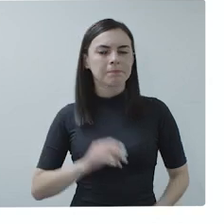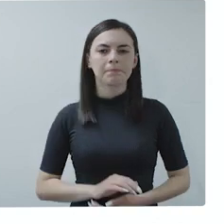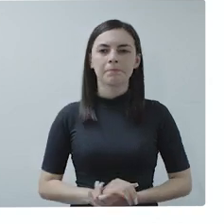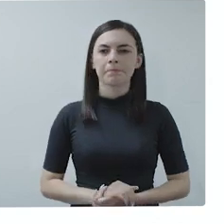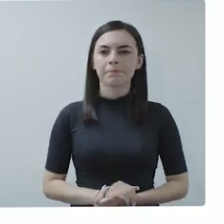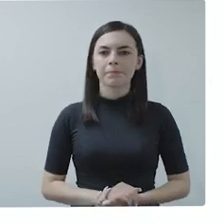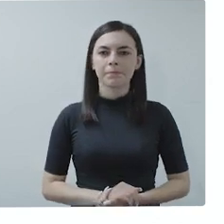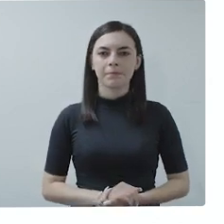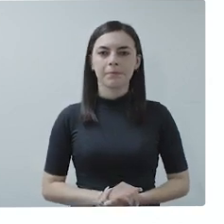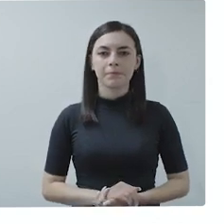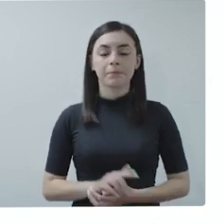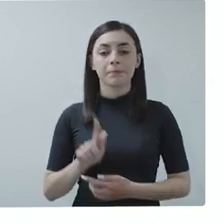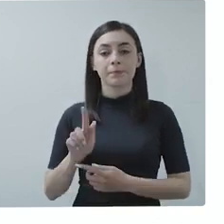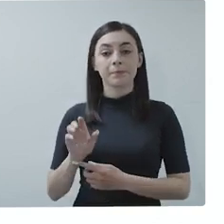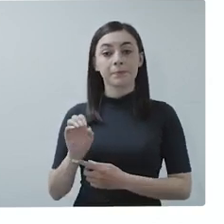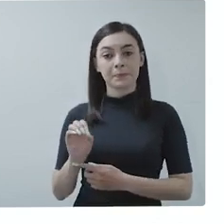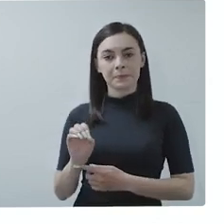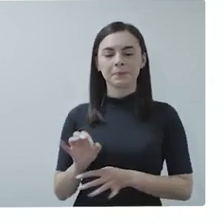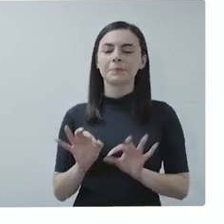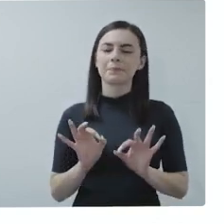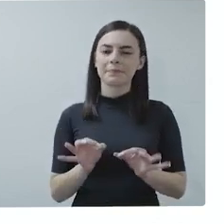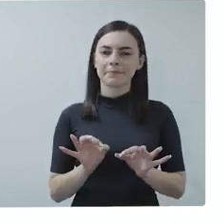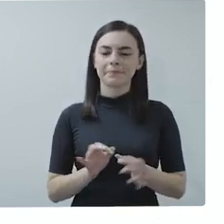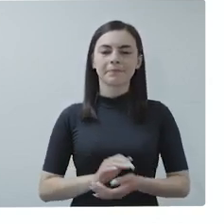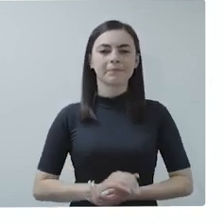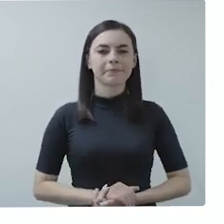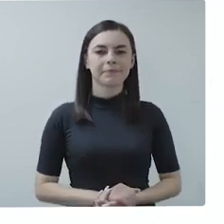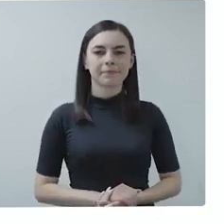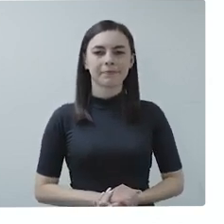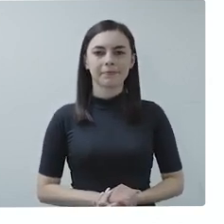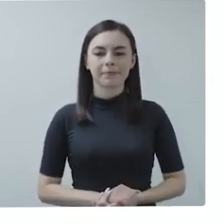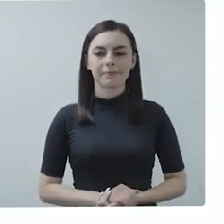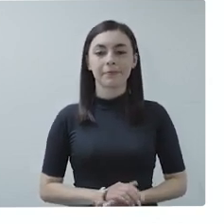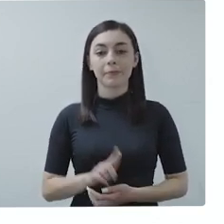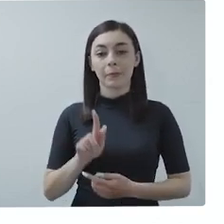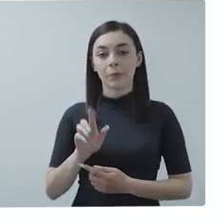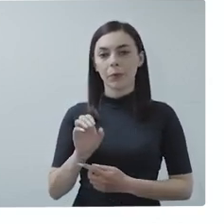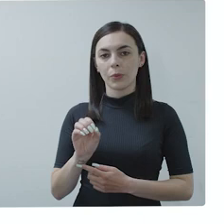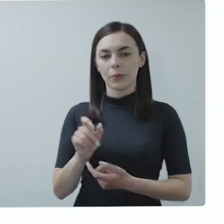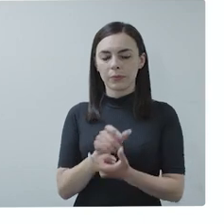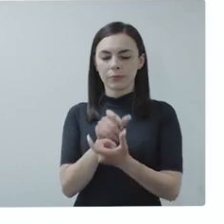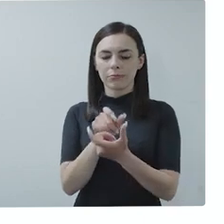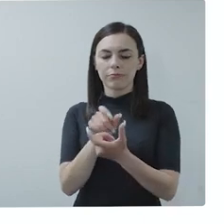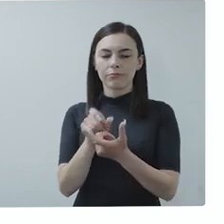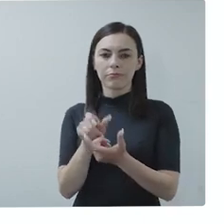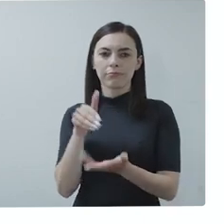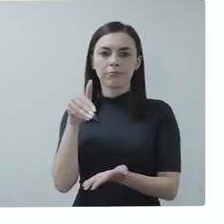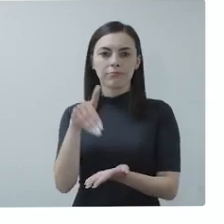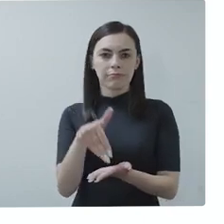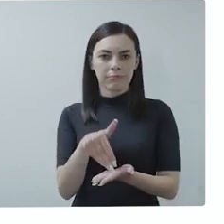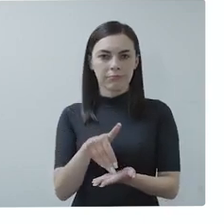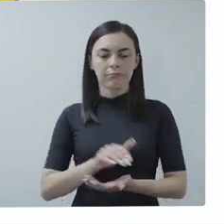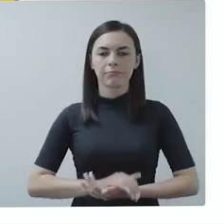o go. Isso mesmo. O go é a sílaba final.